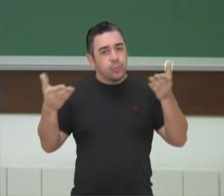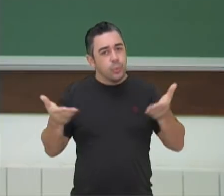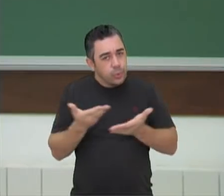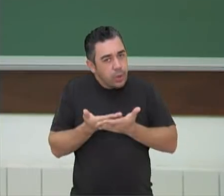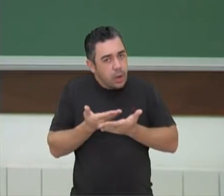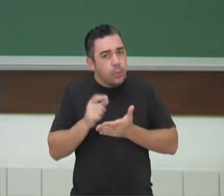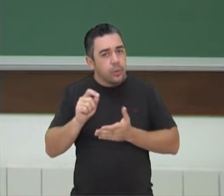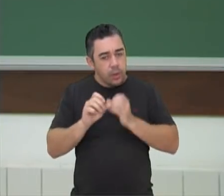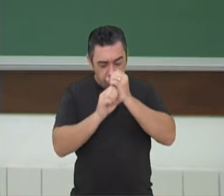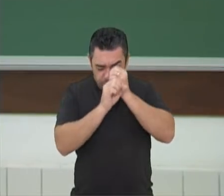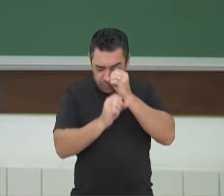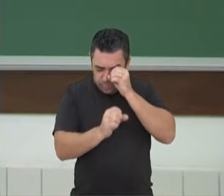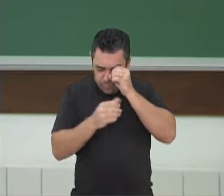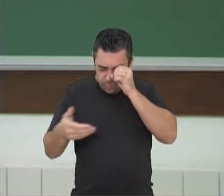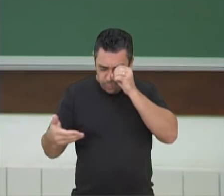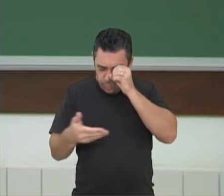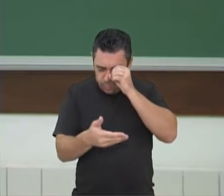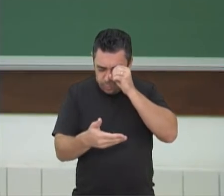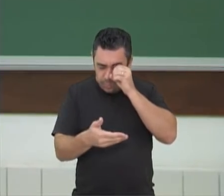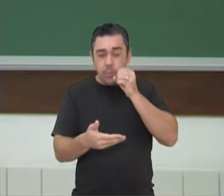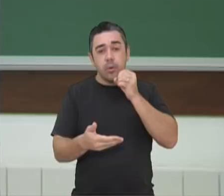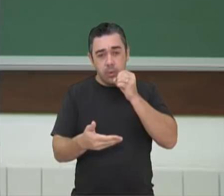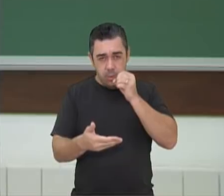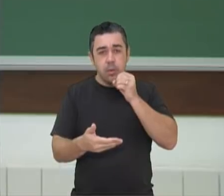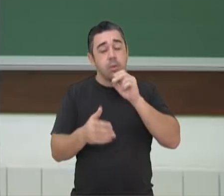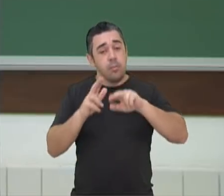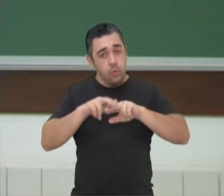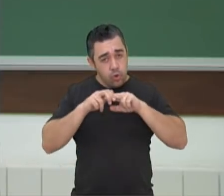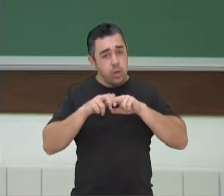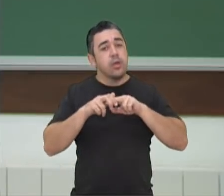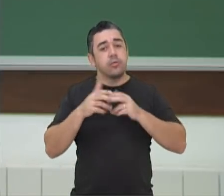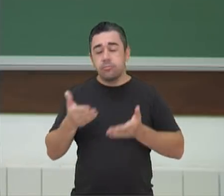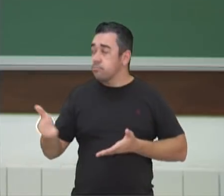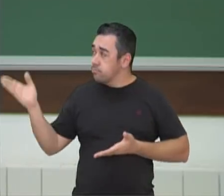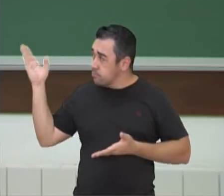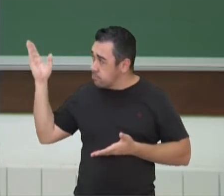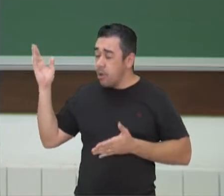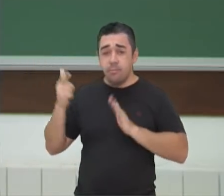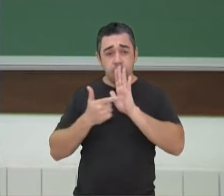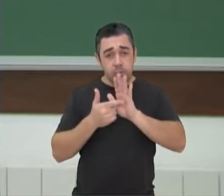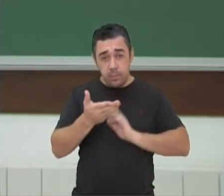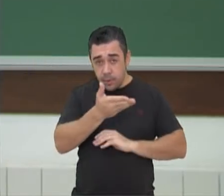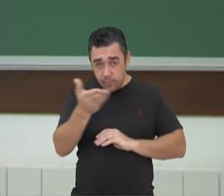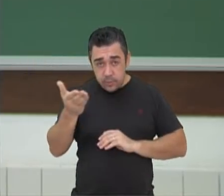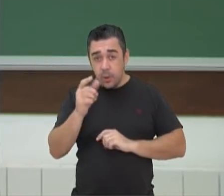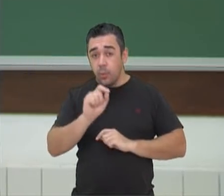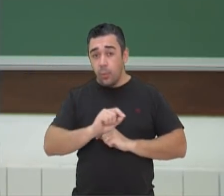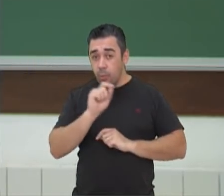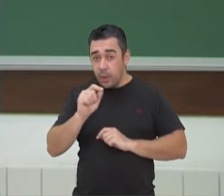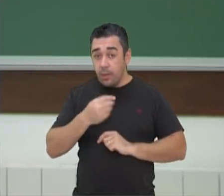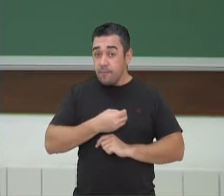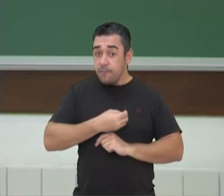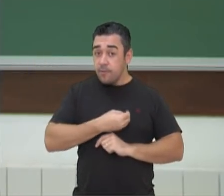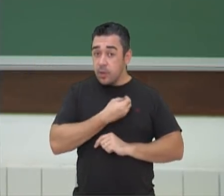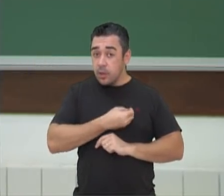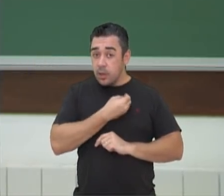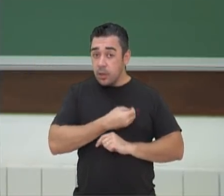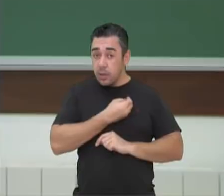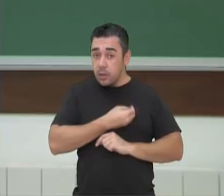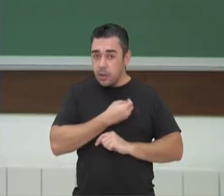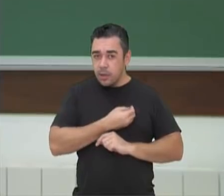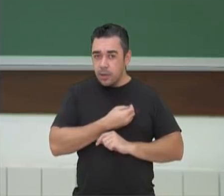hoje, microscópio. Então eu fiz de propósito essas imagens. Eu peguei seres vivos